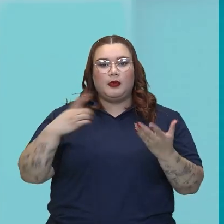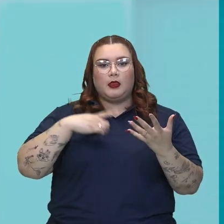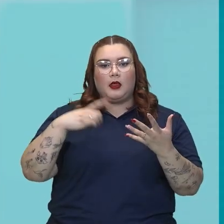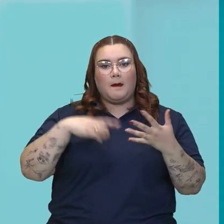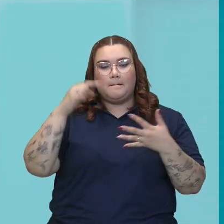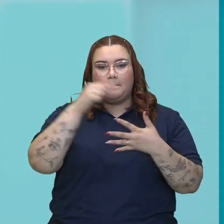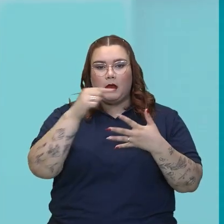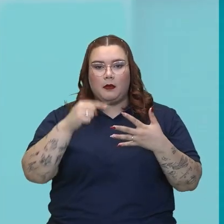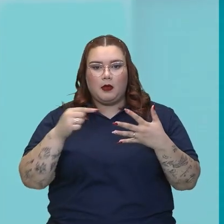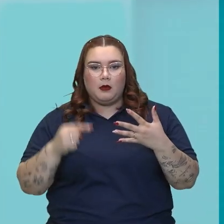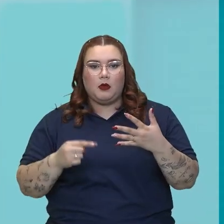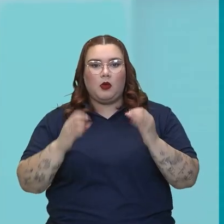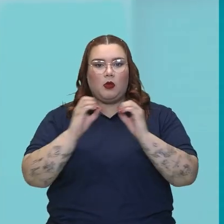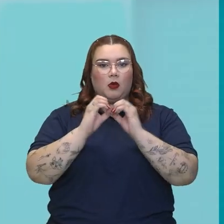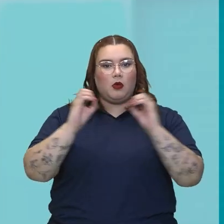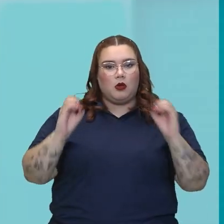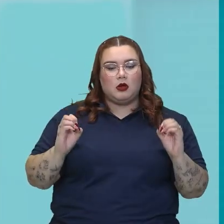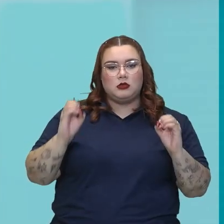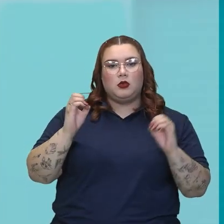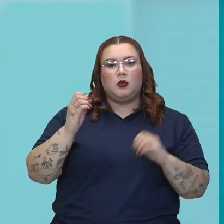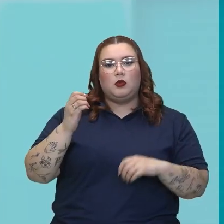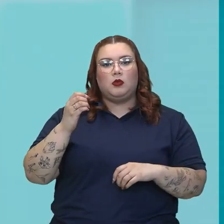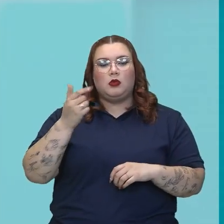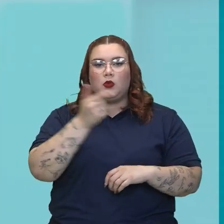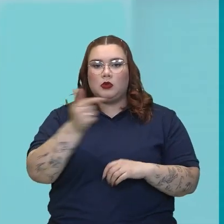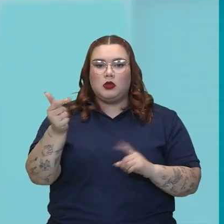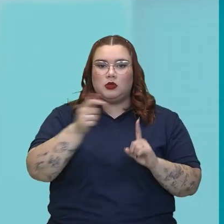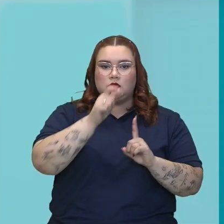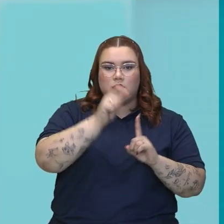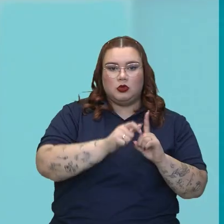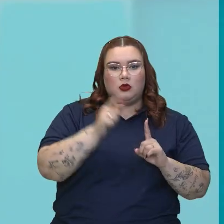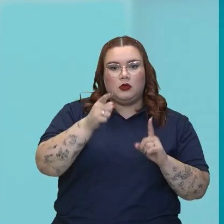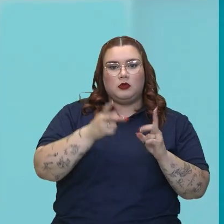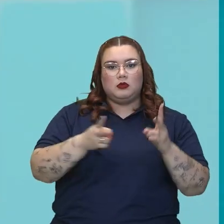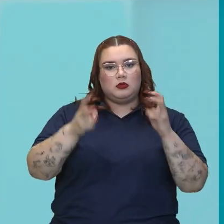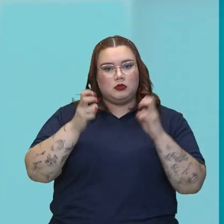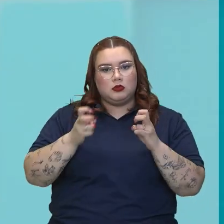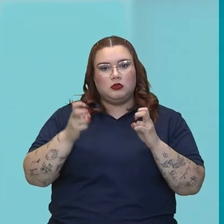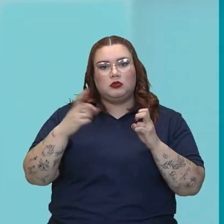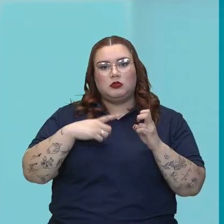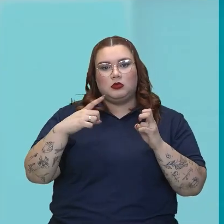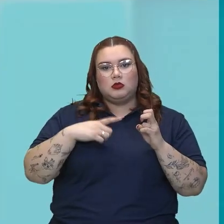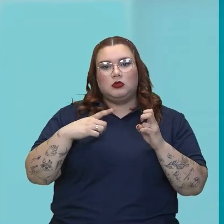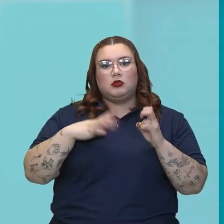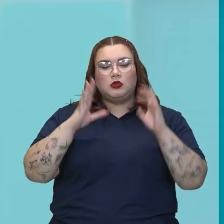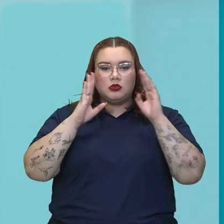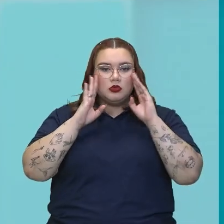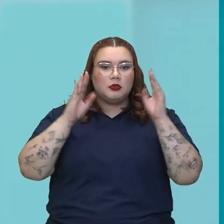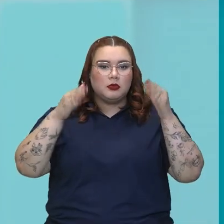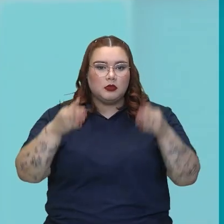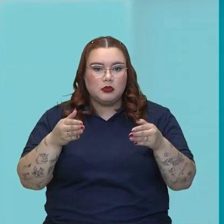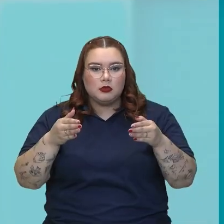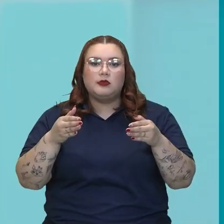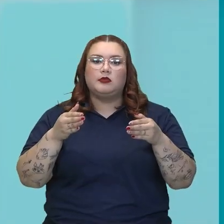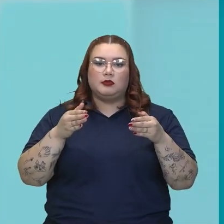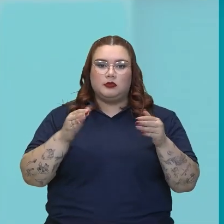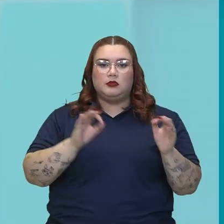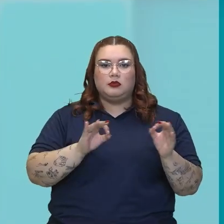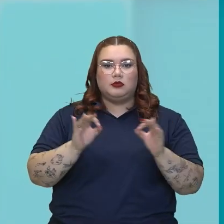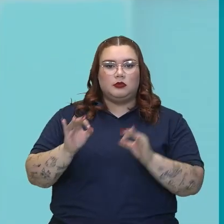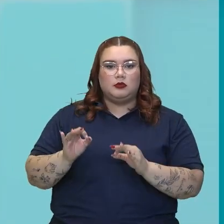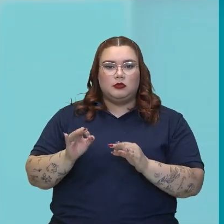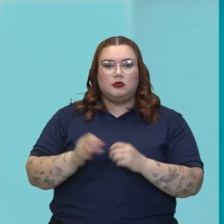em que a oração é sem sujeito e vocês viram que são casos específicos, casos bem